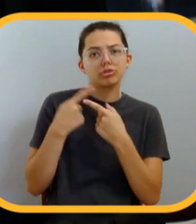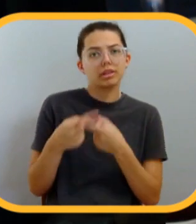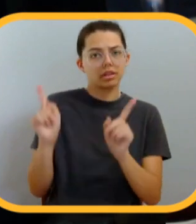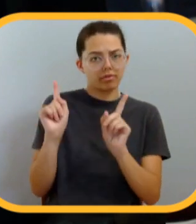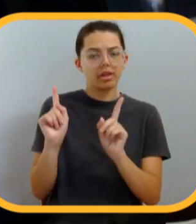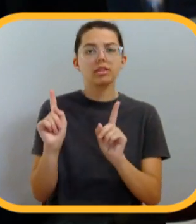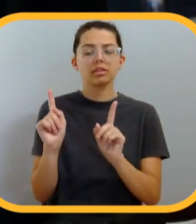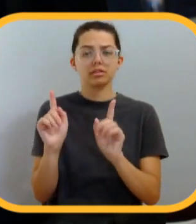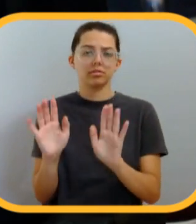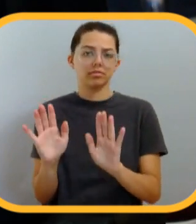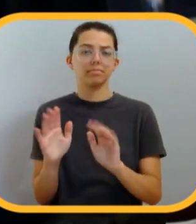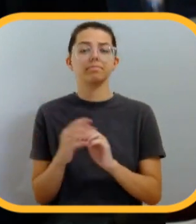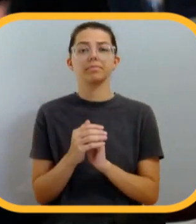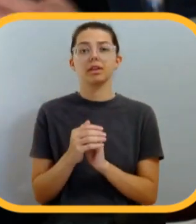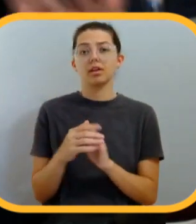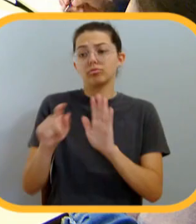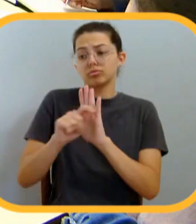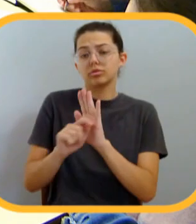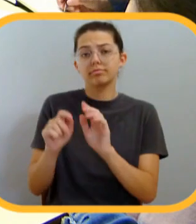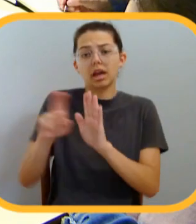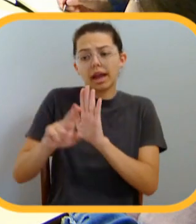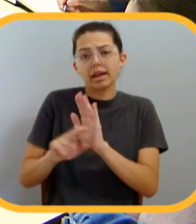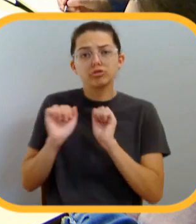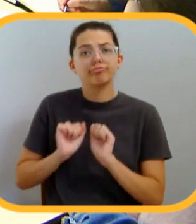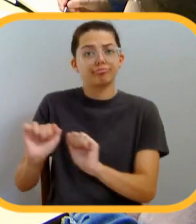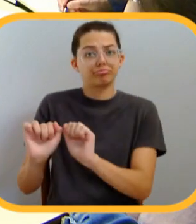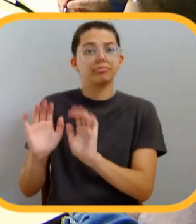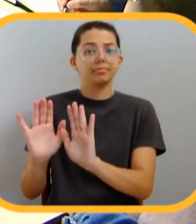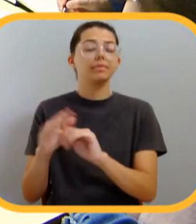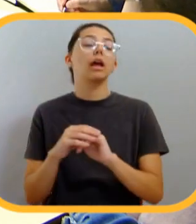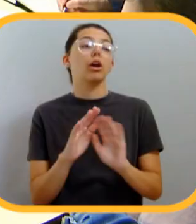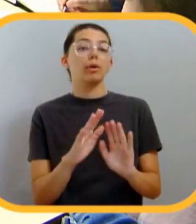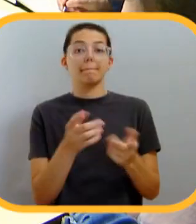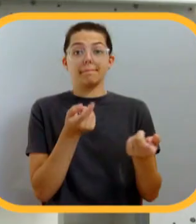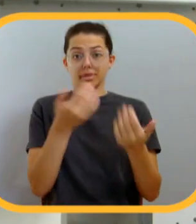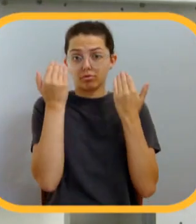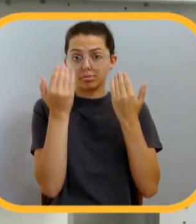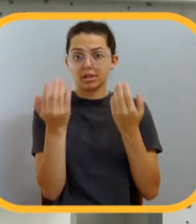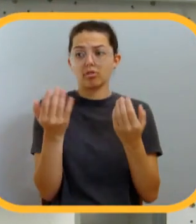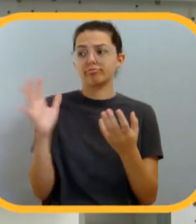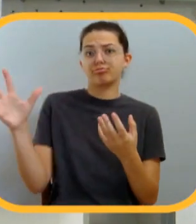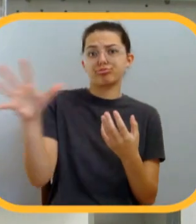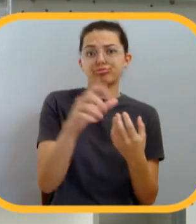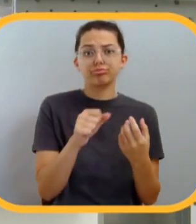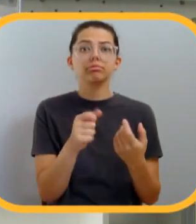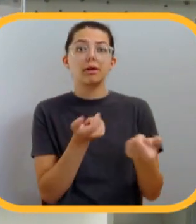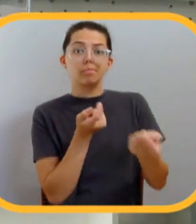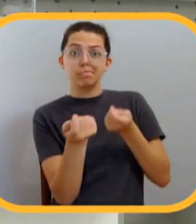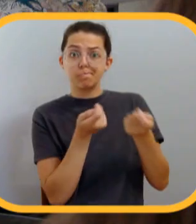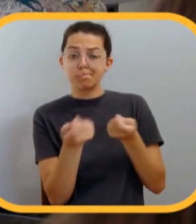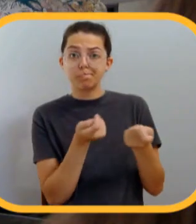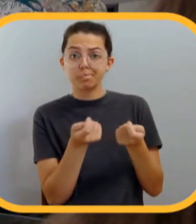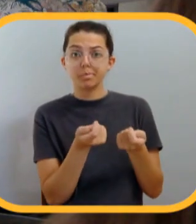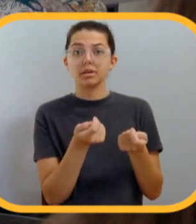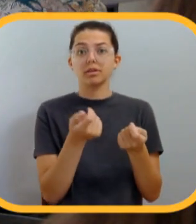não partilham esse código deontológico, têm as suas próprias regras. Agora, a mediação desta informação é, de